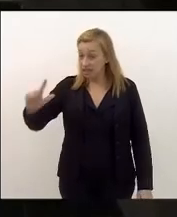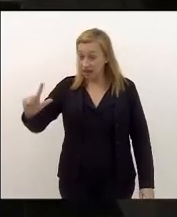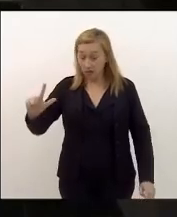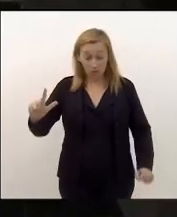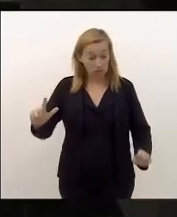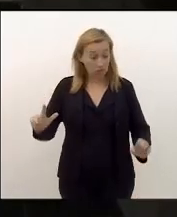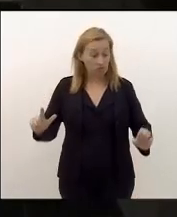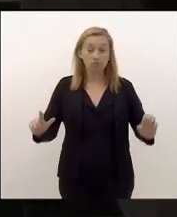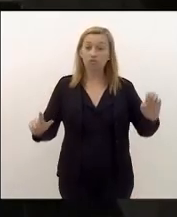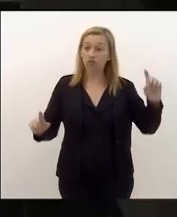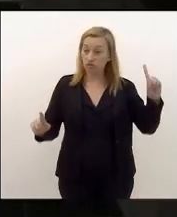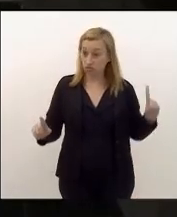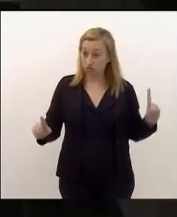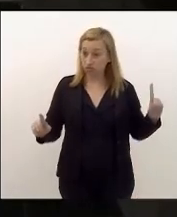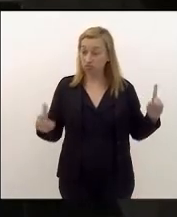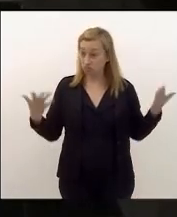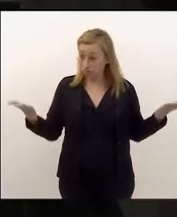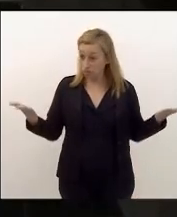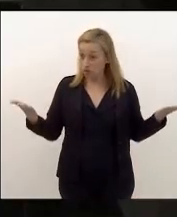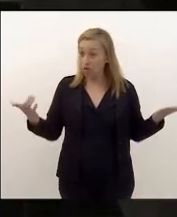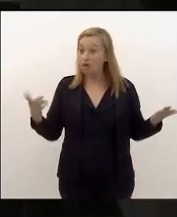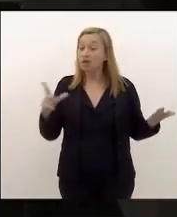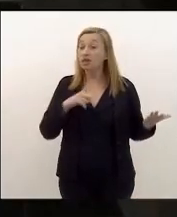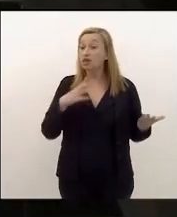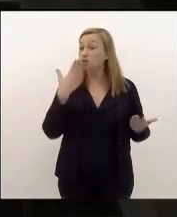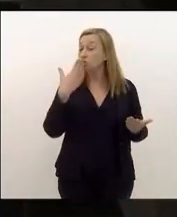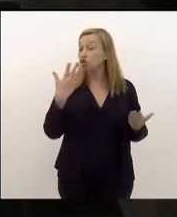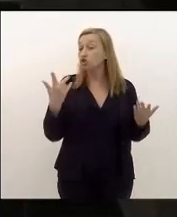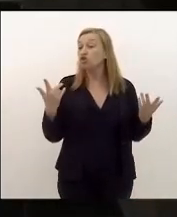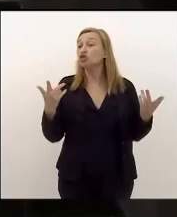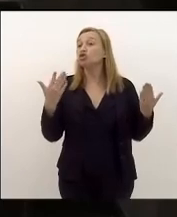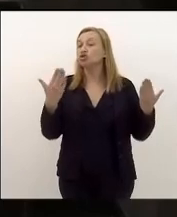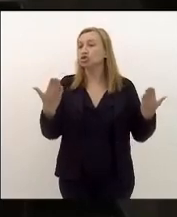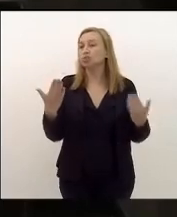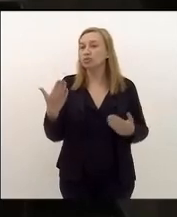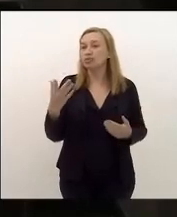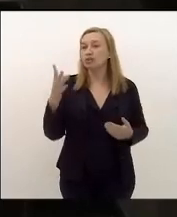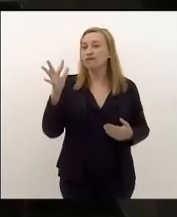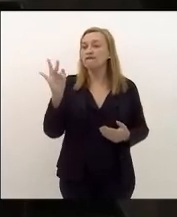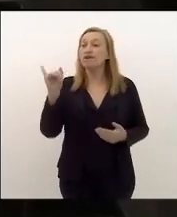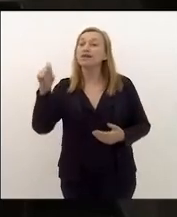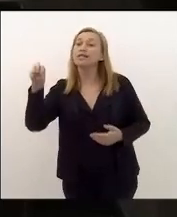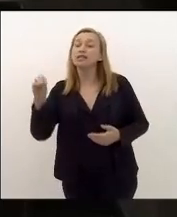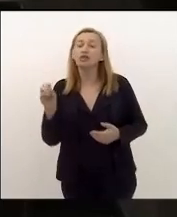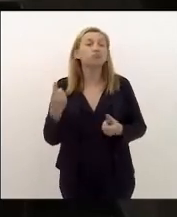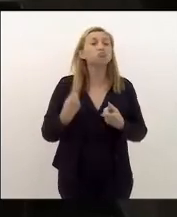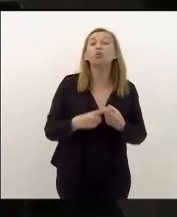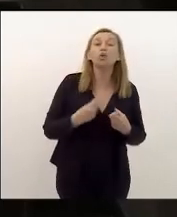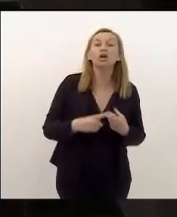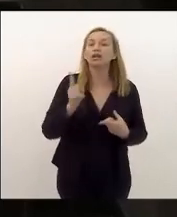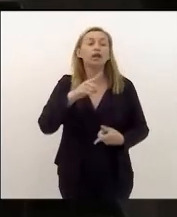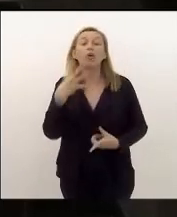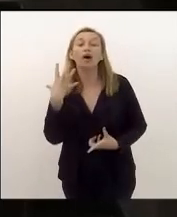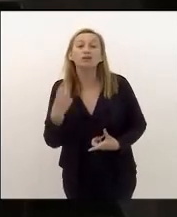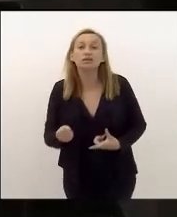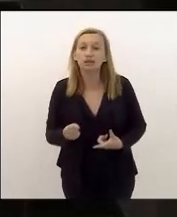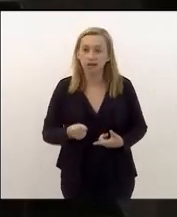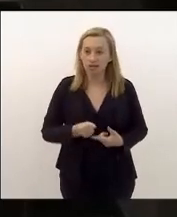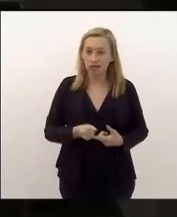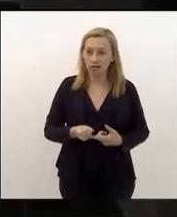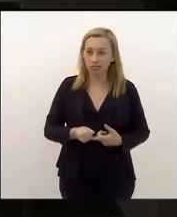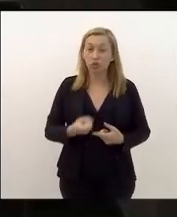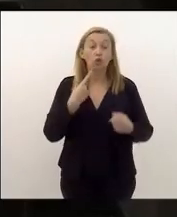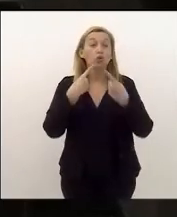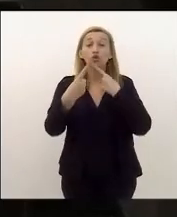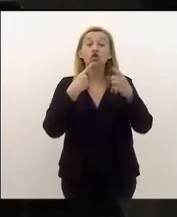xiita, você tem 2 tipos de fascismo. Por quê? Porque não aceita o